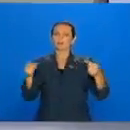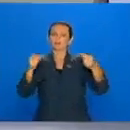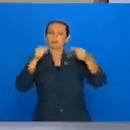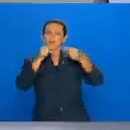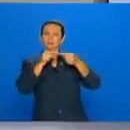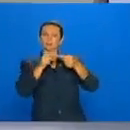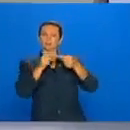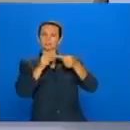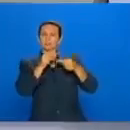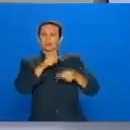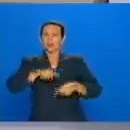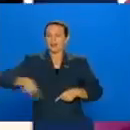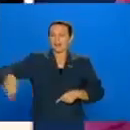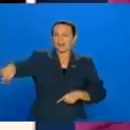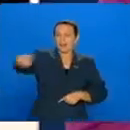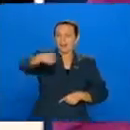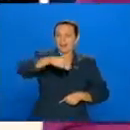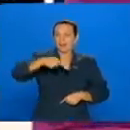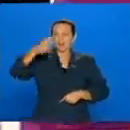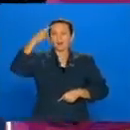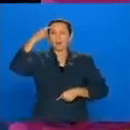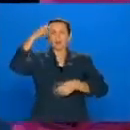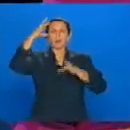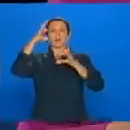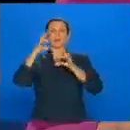na língua-alvo.